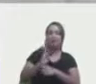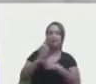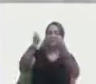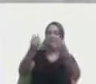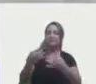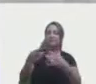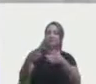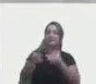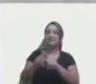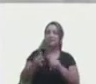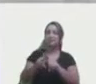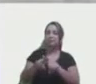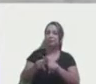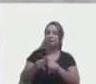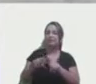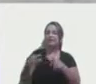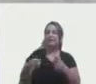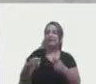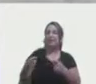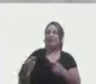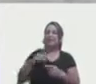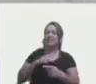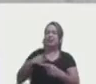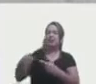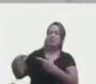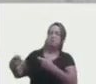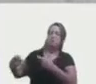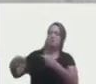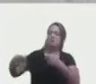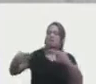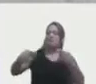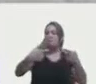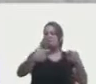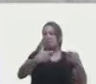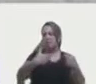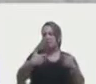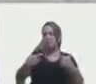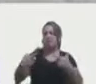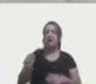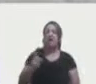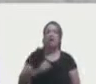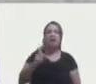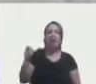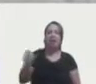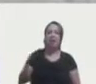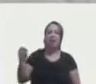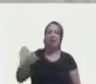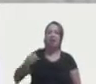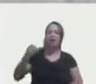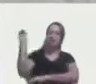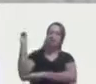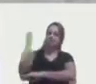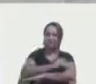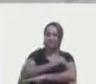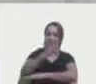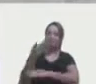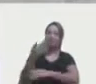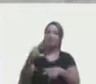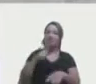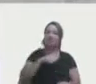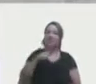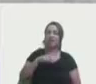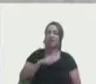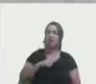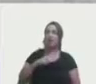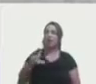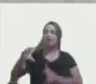sobre essa guerra absurda né que nós temos lá no Oriente Médio em Israel entre o o Estado de Israel e